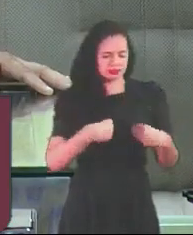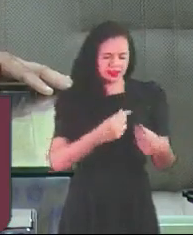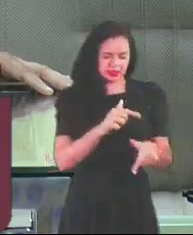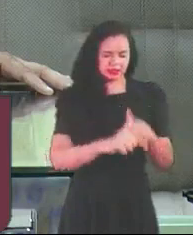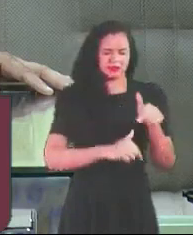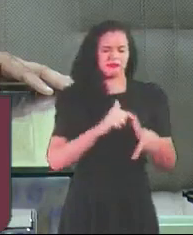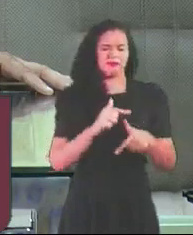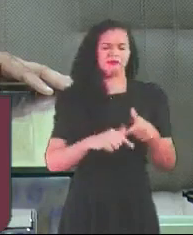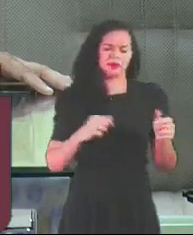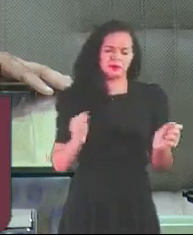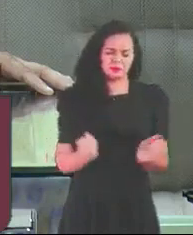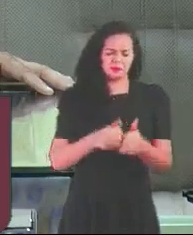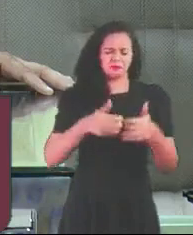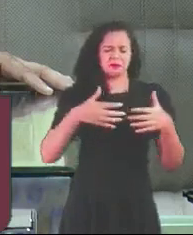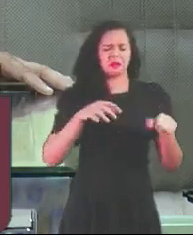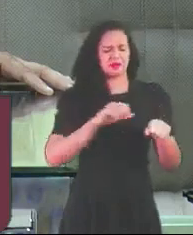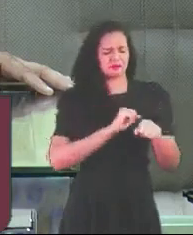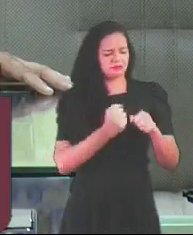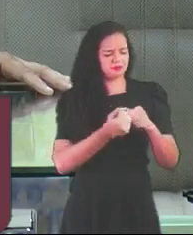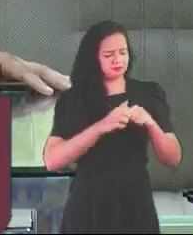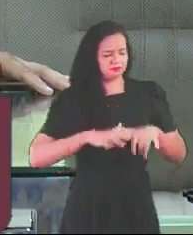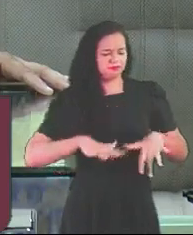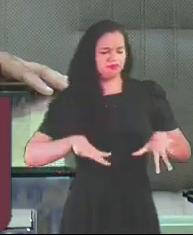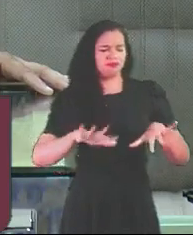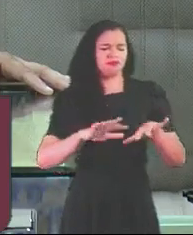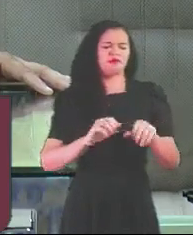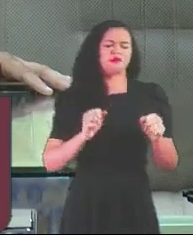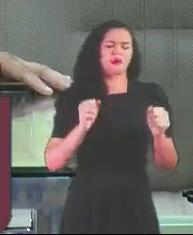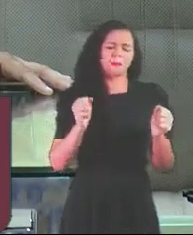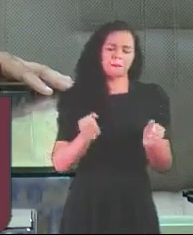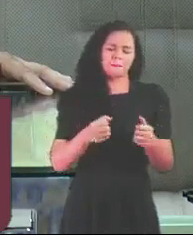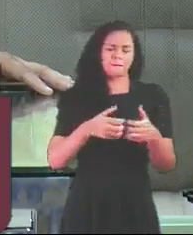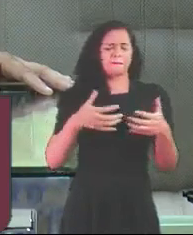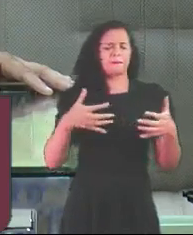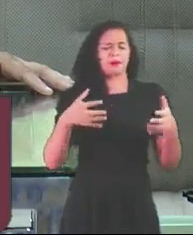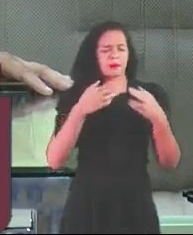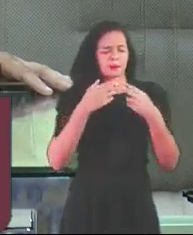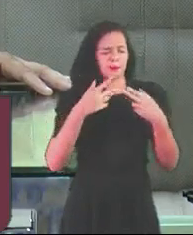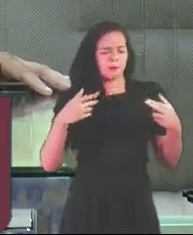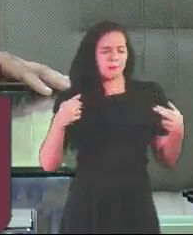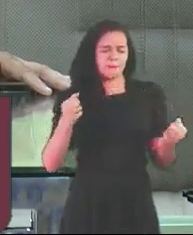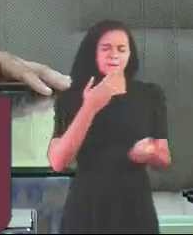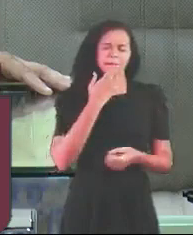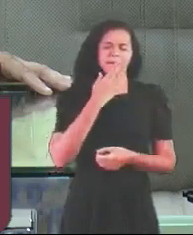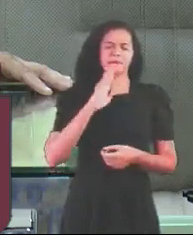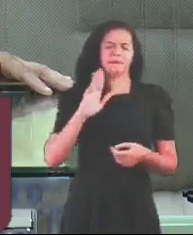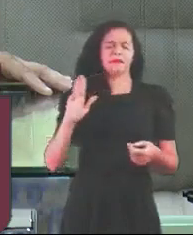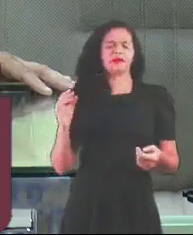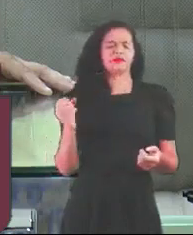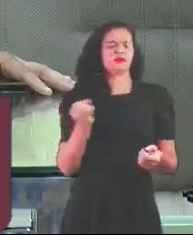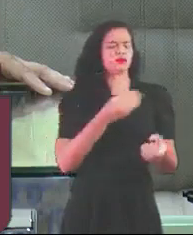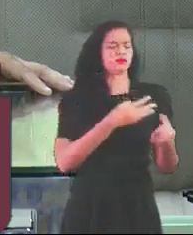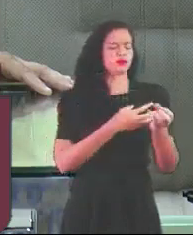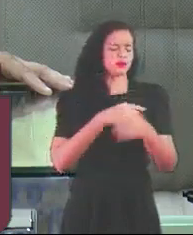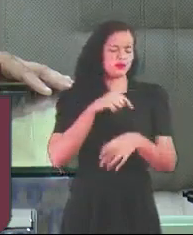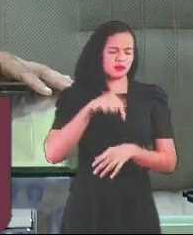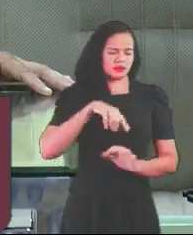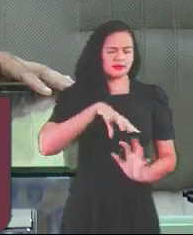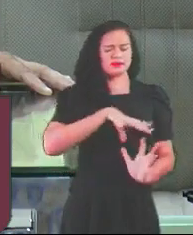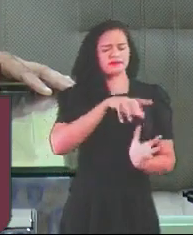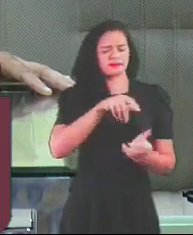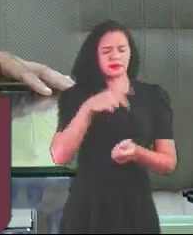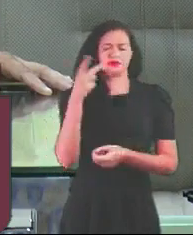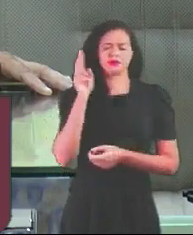um milagre nessa pandemia, Senhor. Faça novidade, faça promessa, coisas novas na terra, para que o teu nome seja